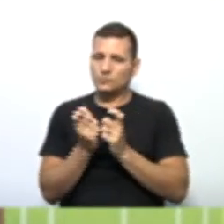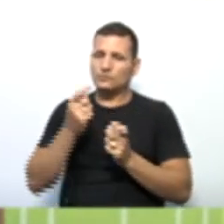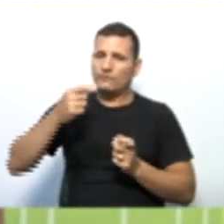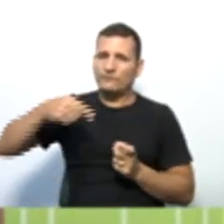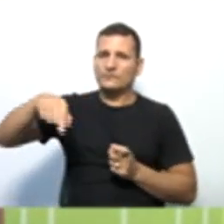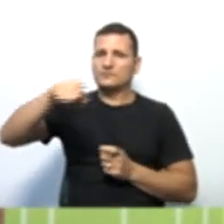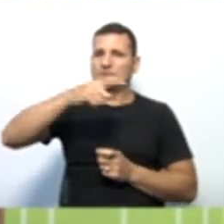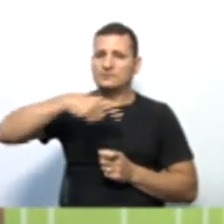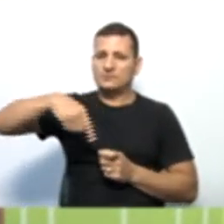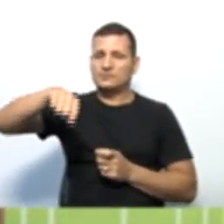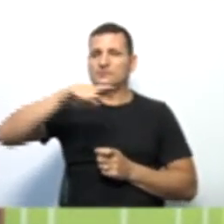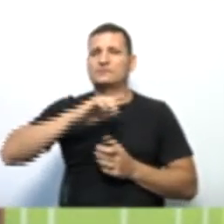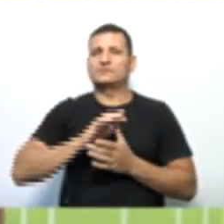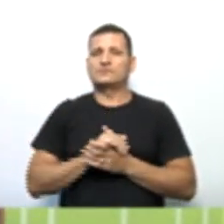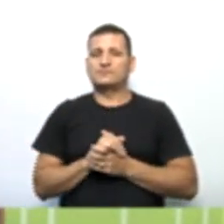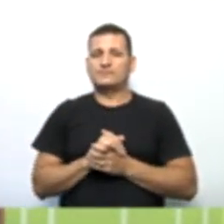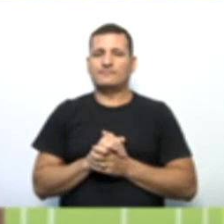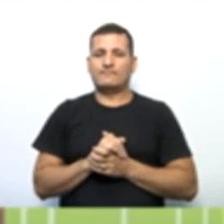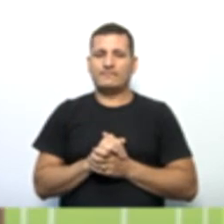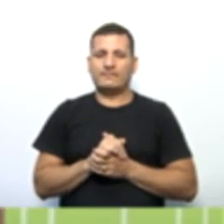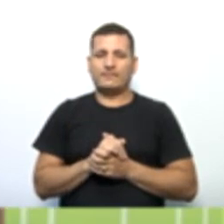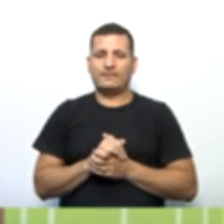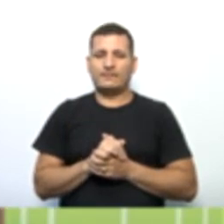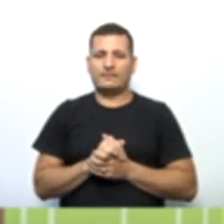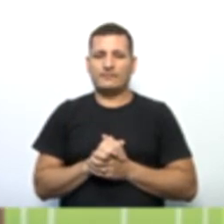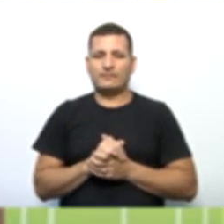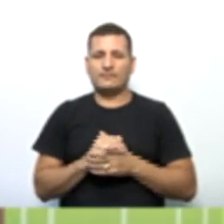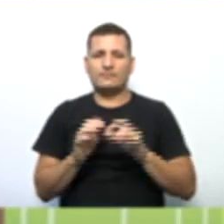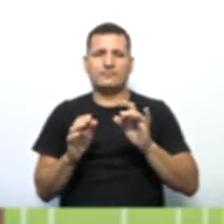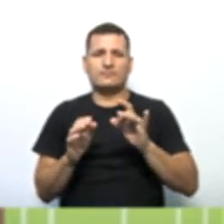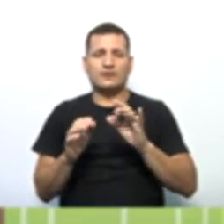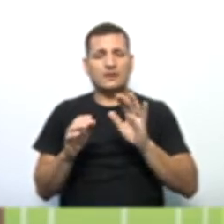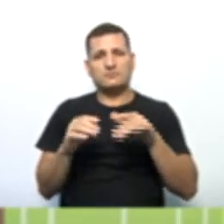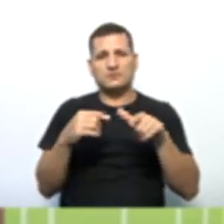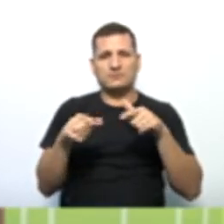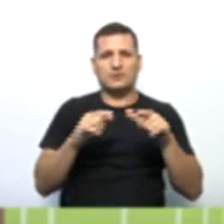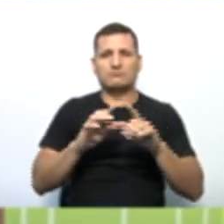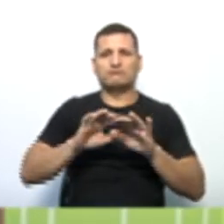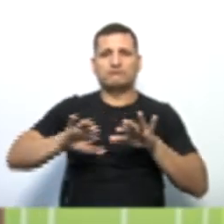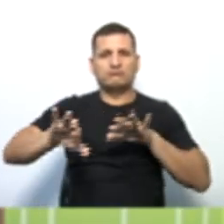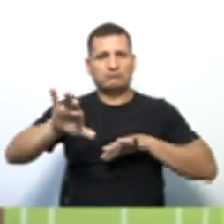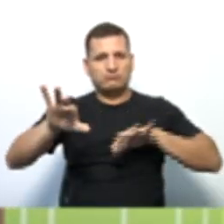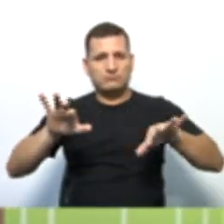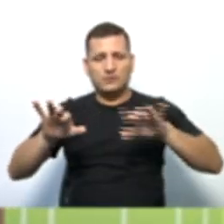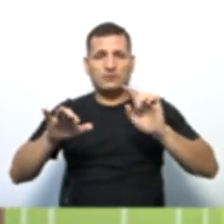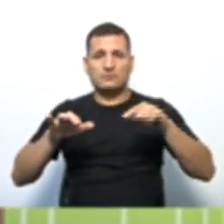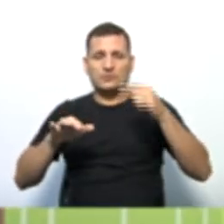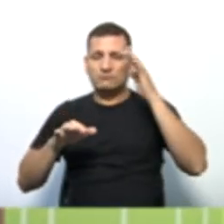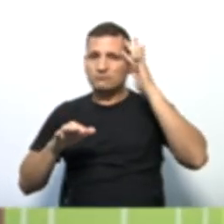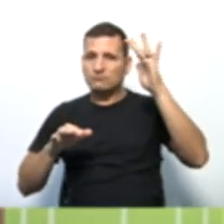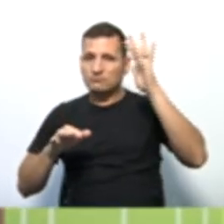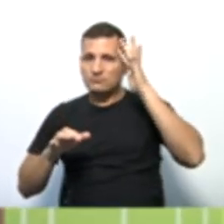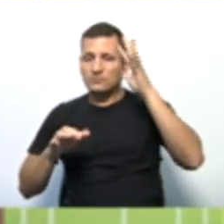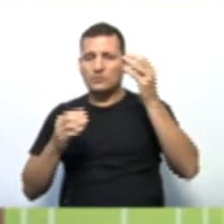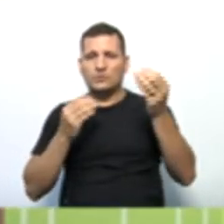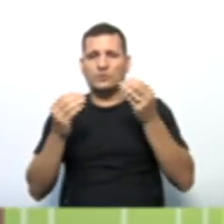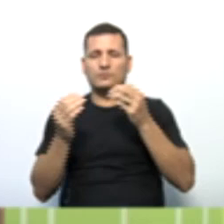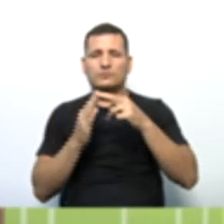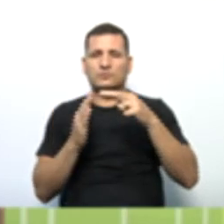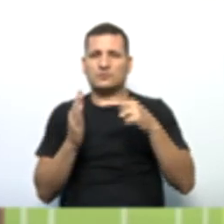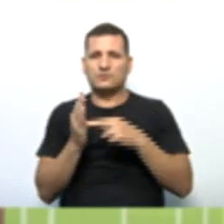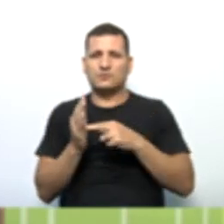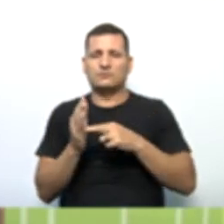vocês, aí, parte da turma, mesmo que seja um trabalho individual, para que vocês possam refletir as normas morais,